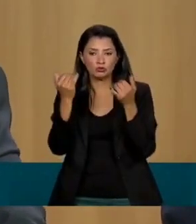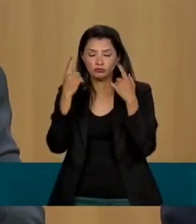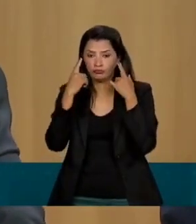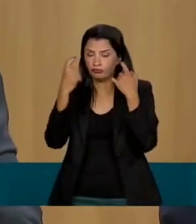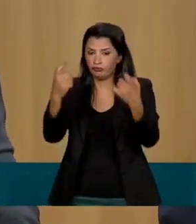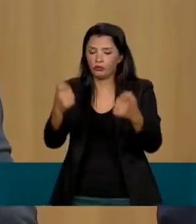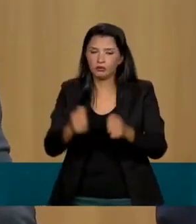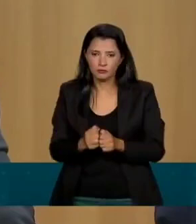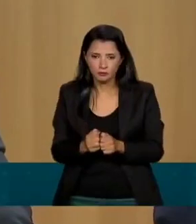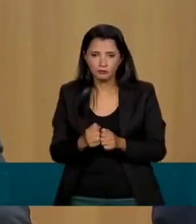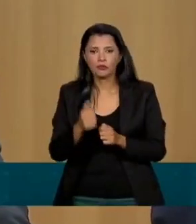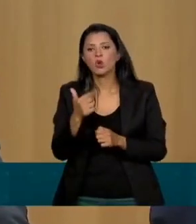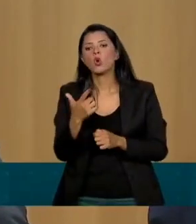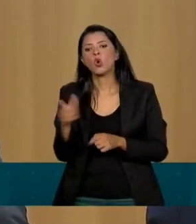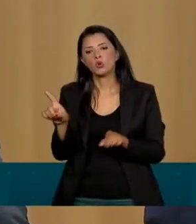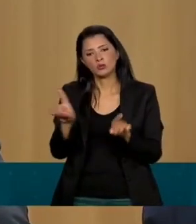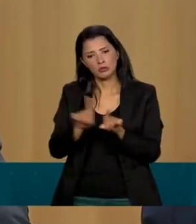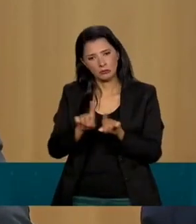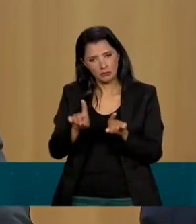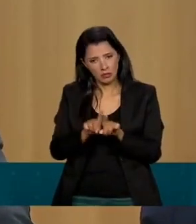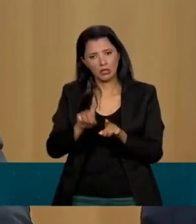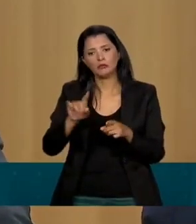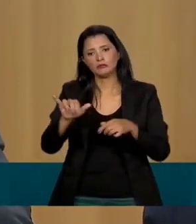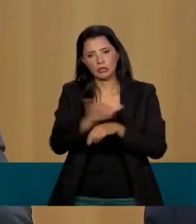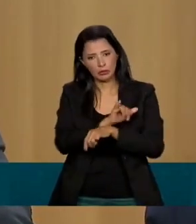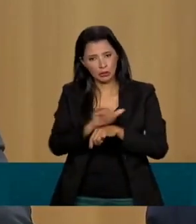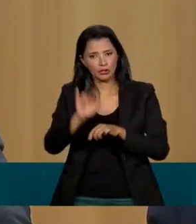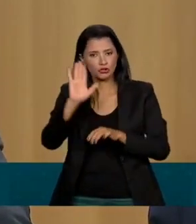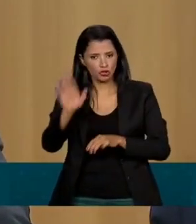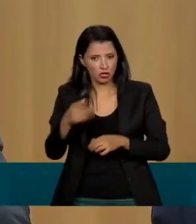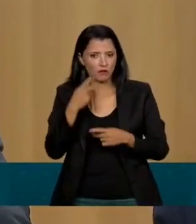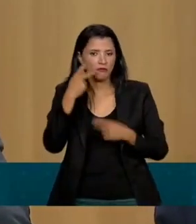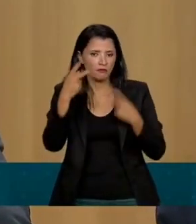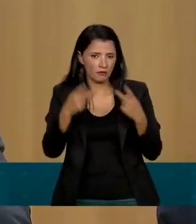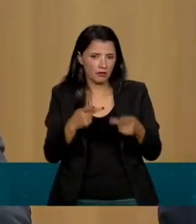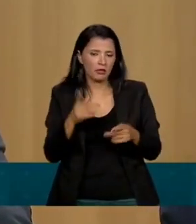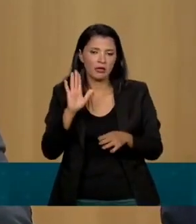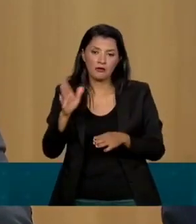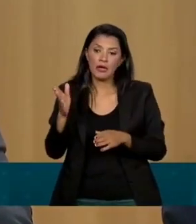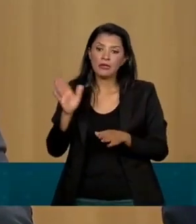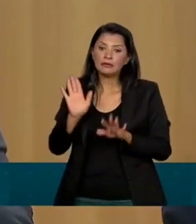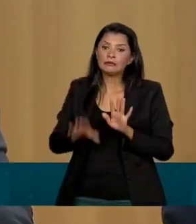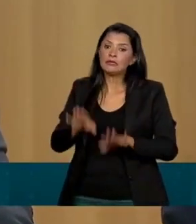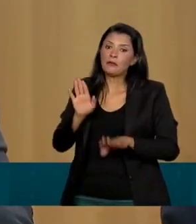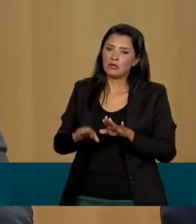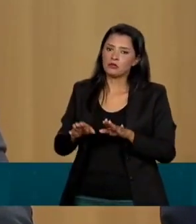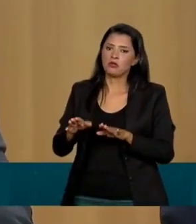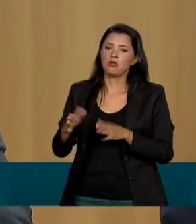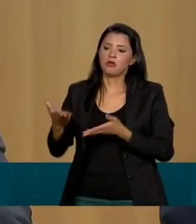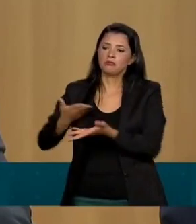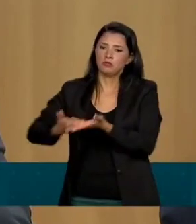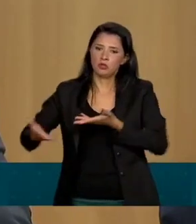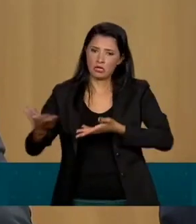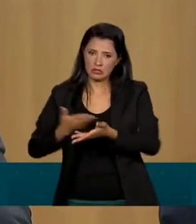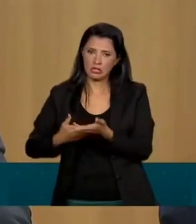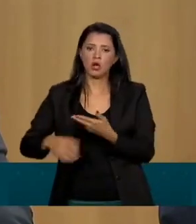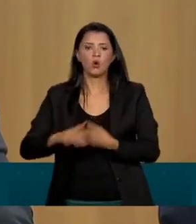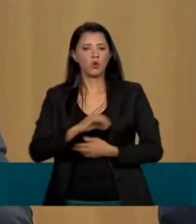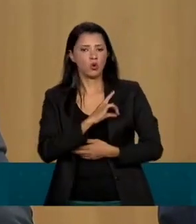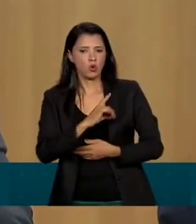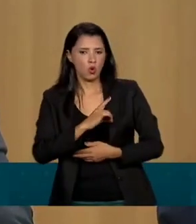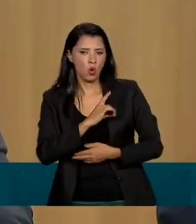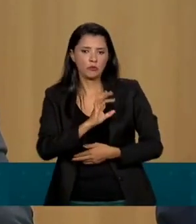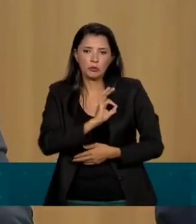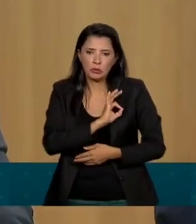Outras providências, como mencionei, dependerão dessa articulação com as autoridades estaduais